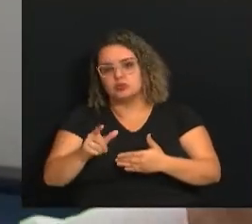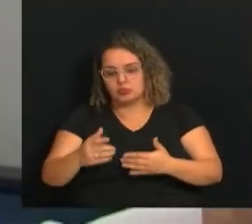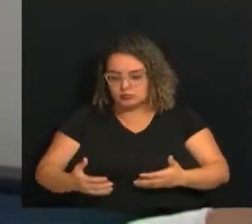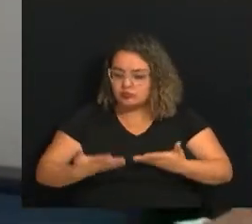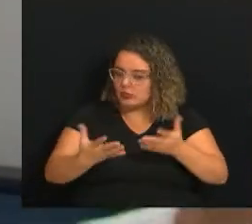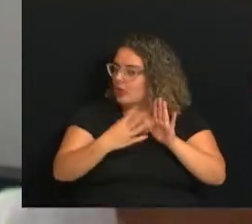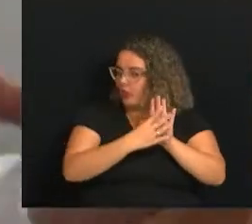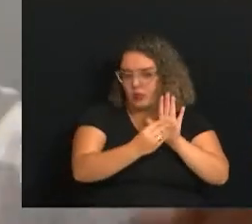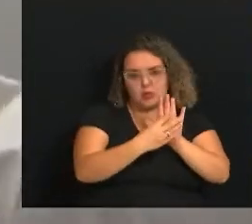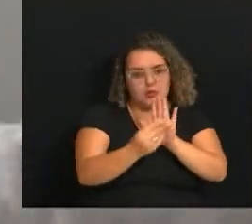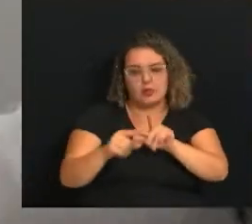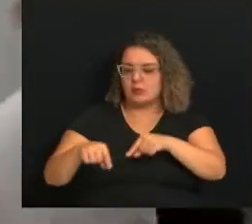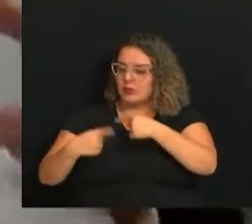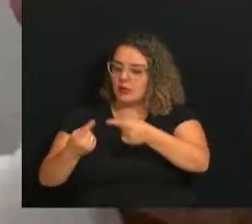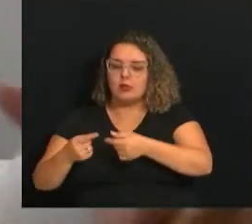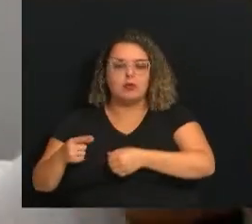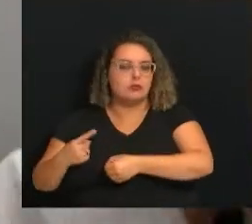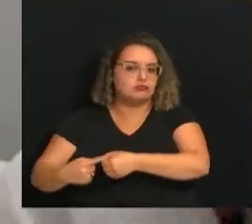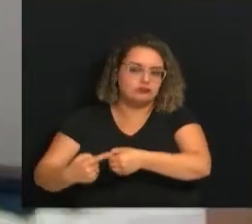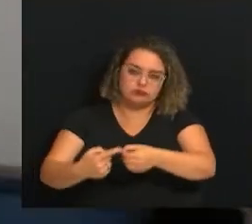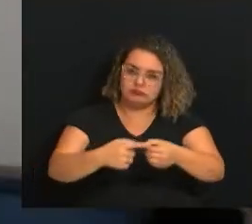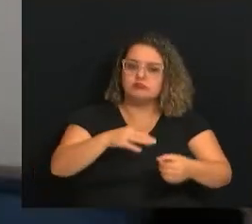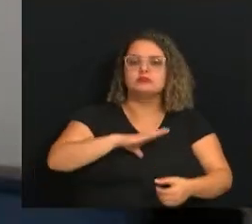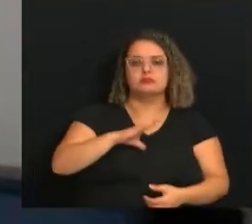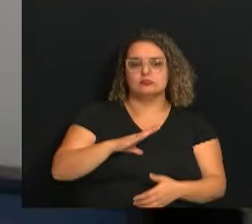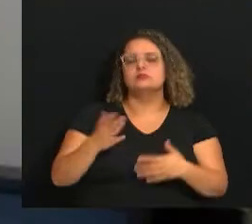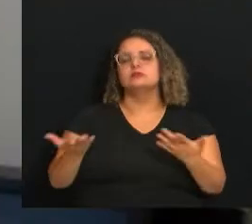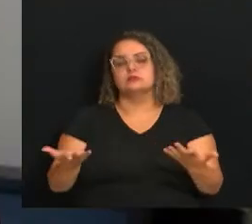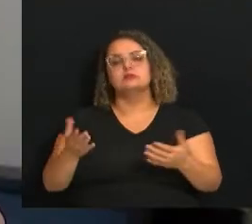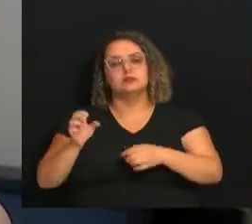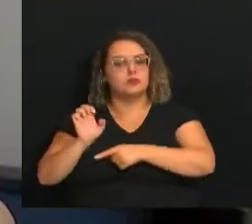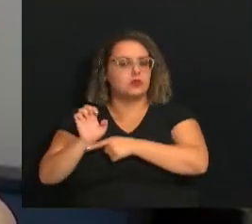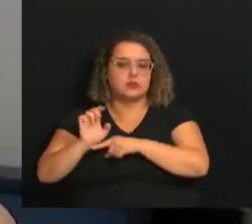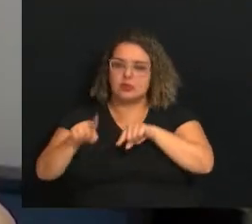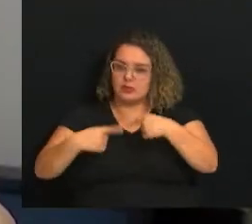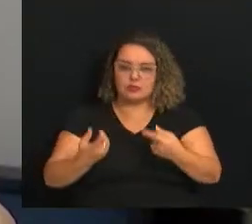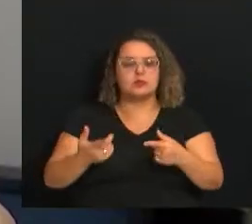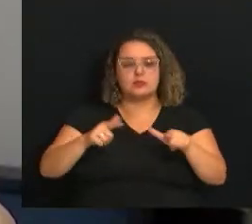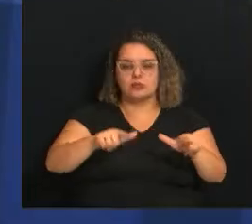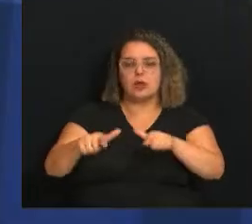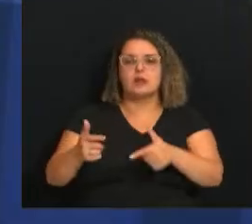para outras frentes na região metropolitana, no estado e em outros municípios.